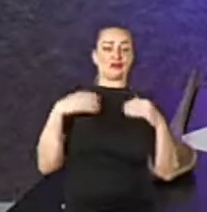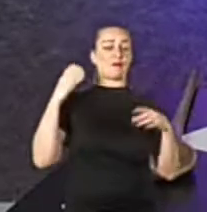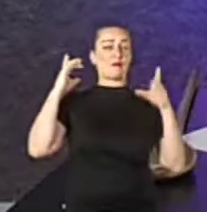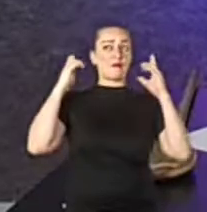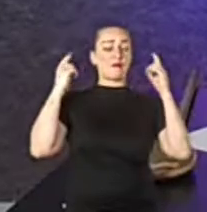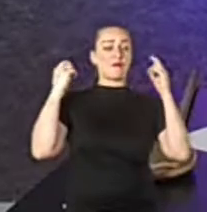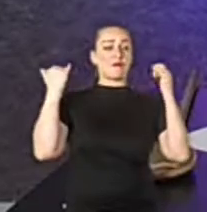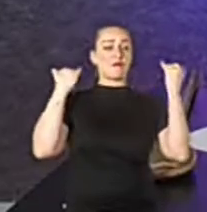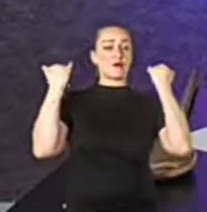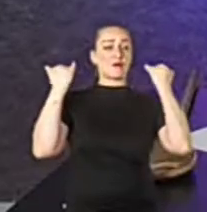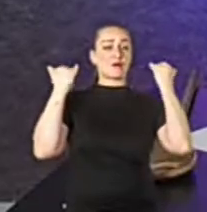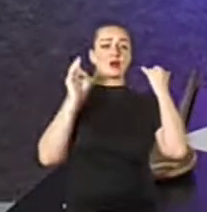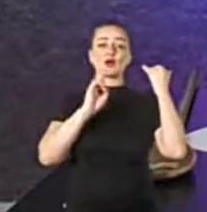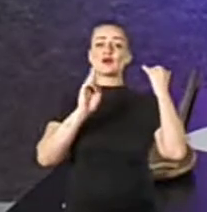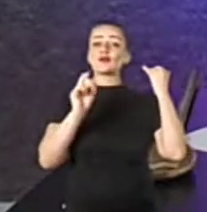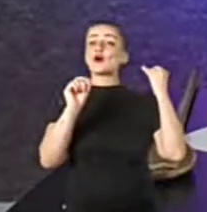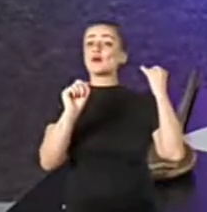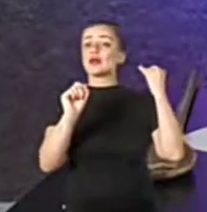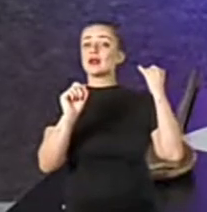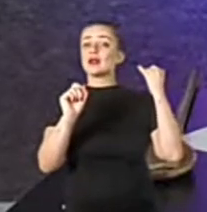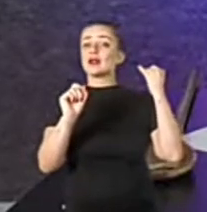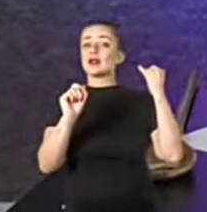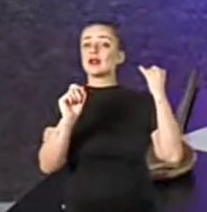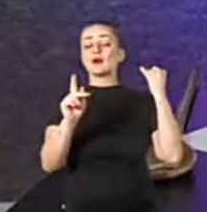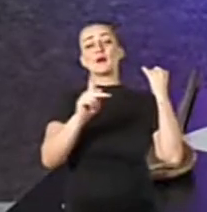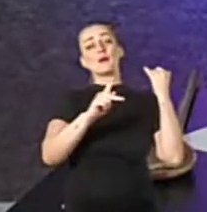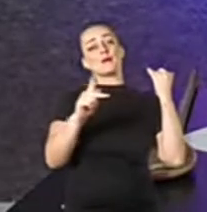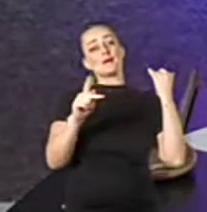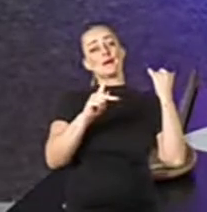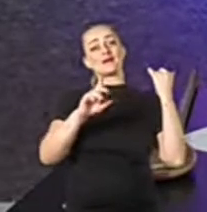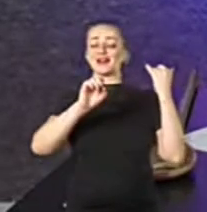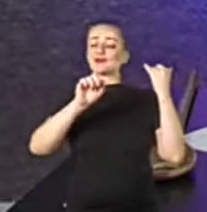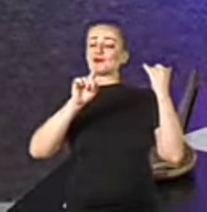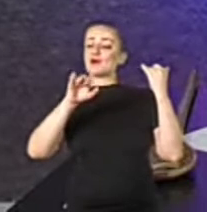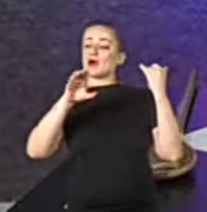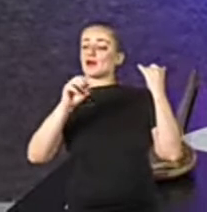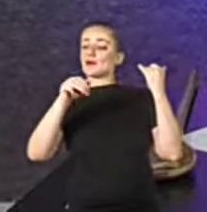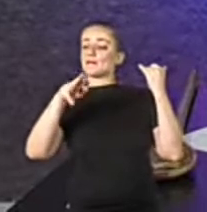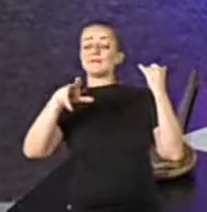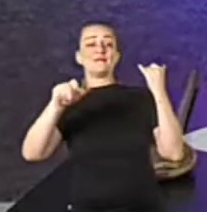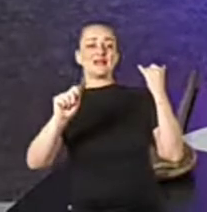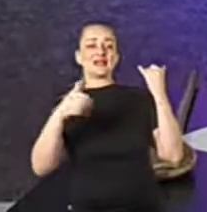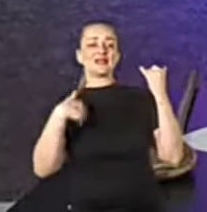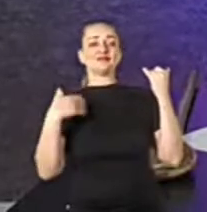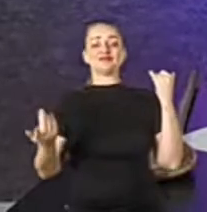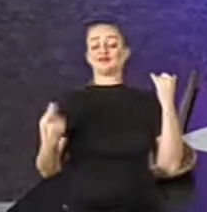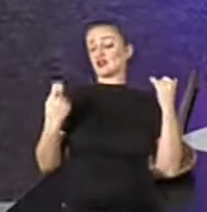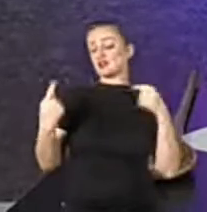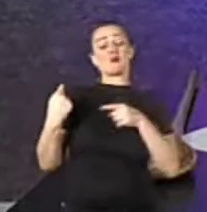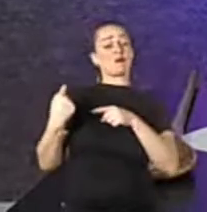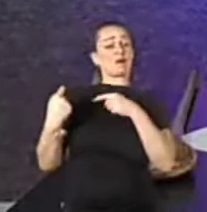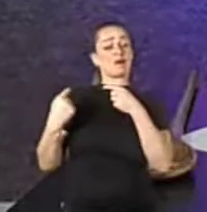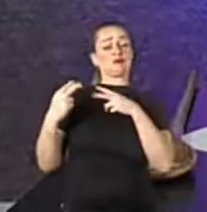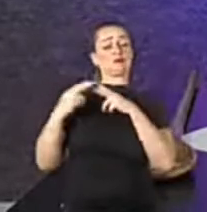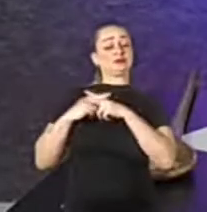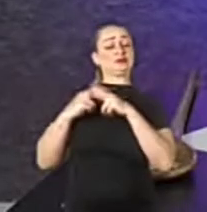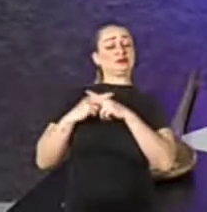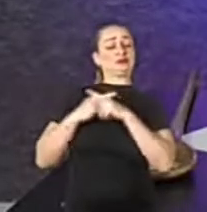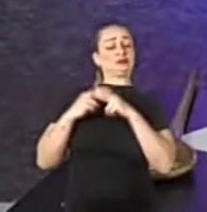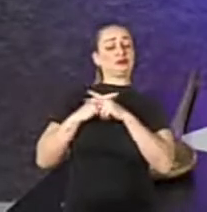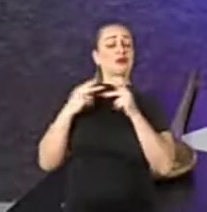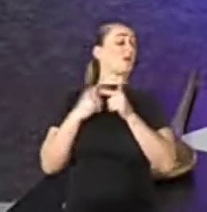como é o nome da voz da discórdia professora do nada a gente tá em frente tem brigado bastante vocês vão saber porque